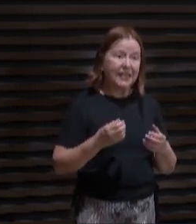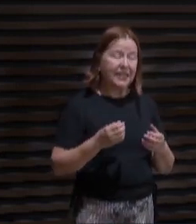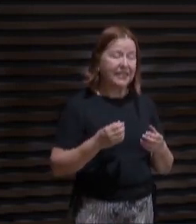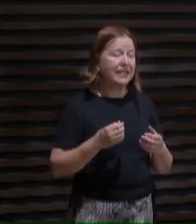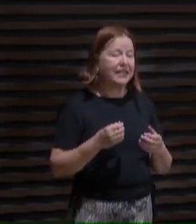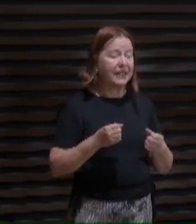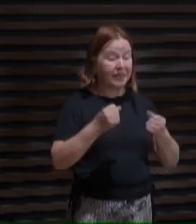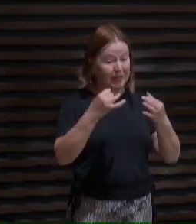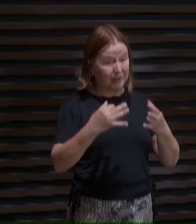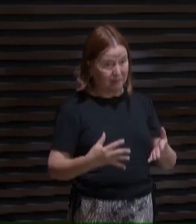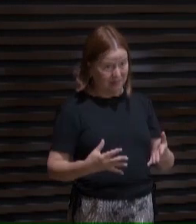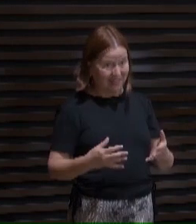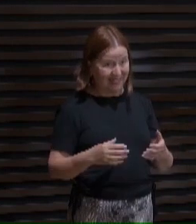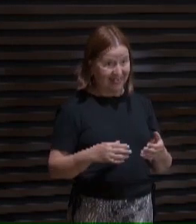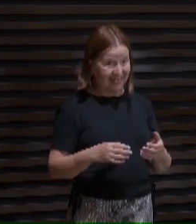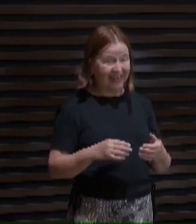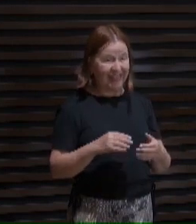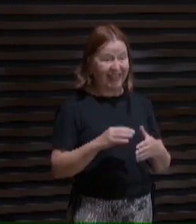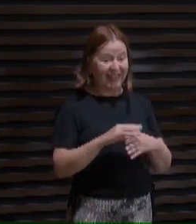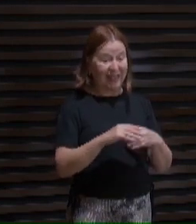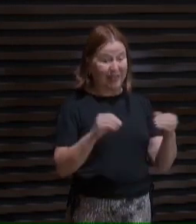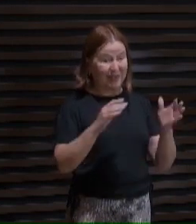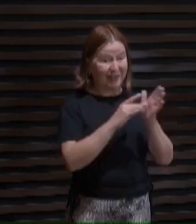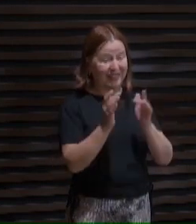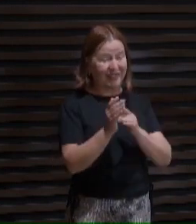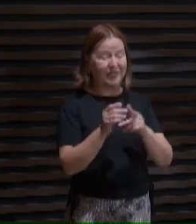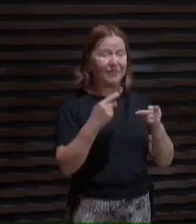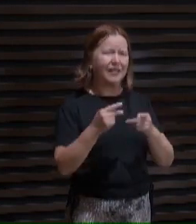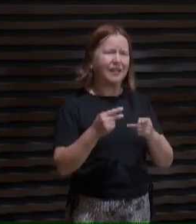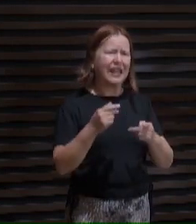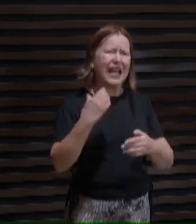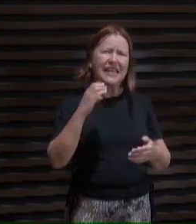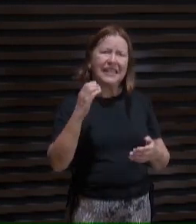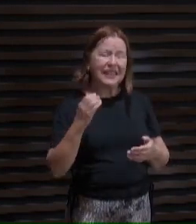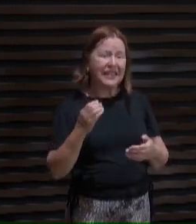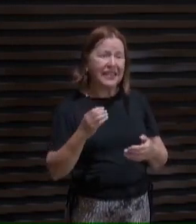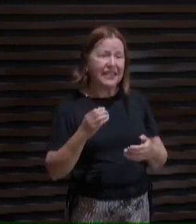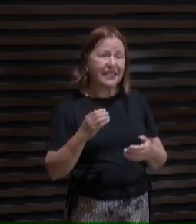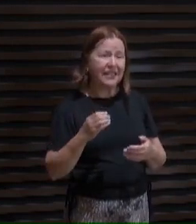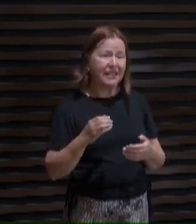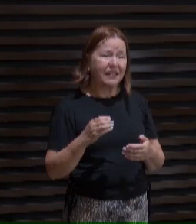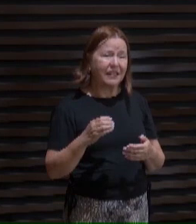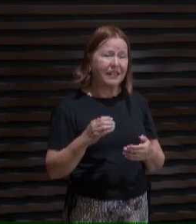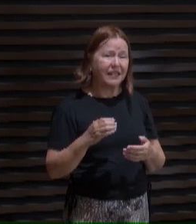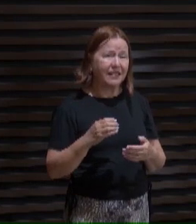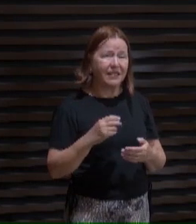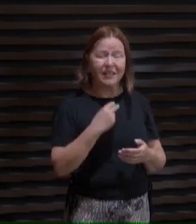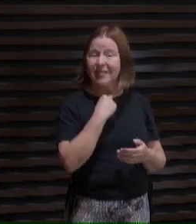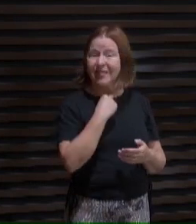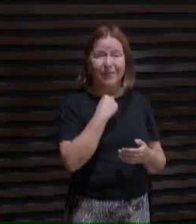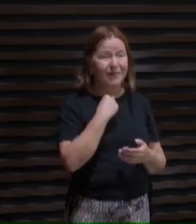a ciência não pode entender como é que ele fez com aquele braço